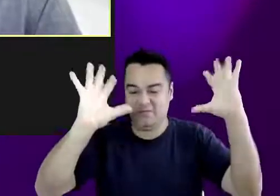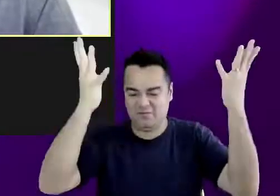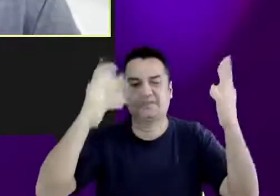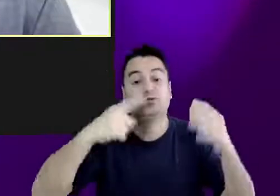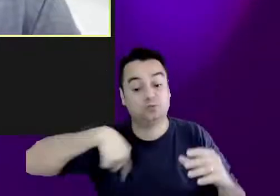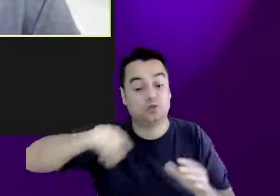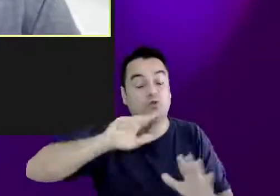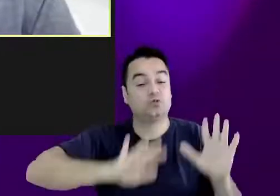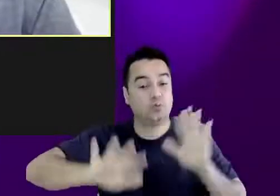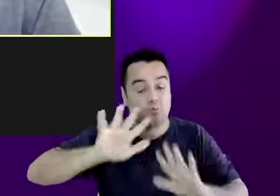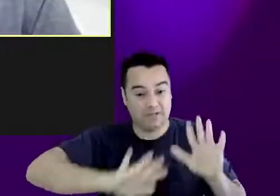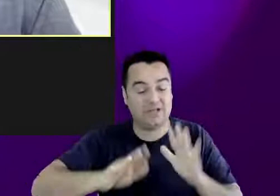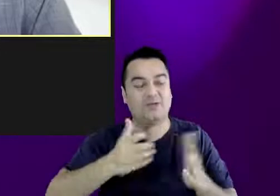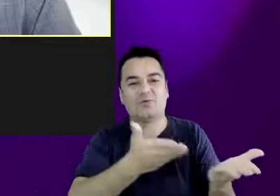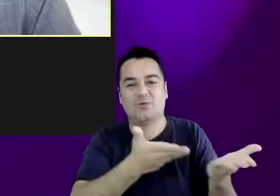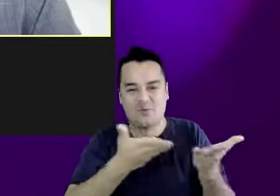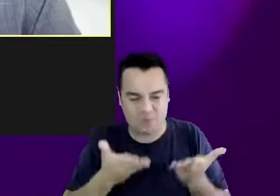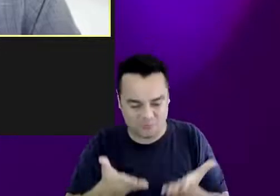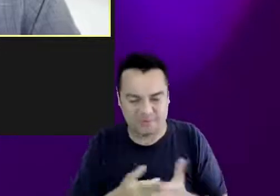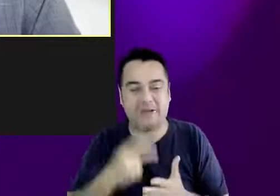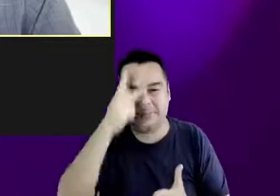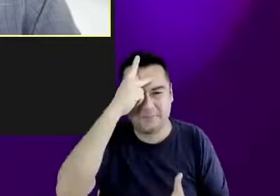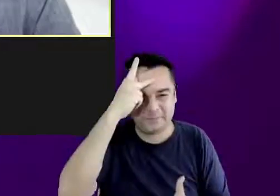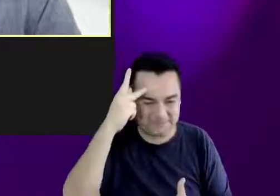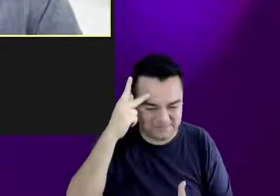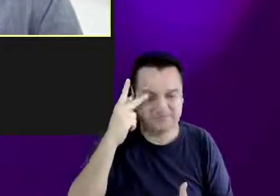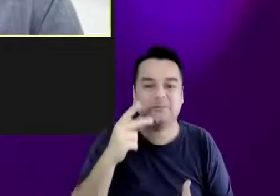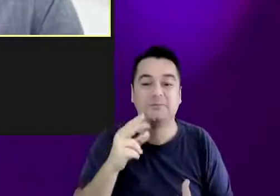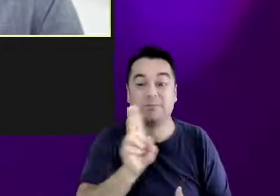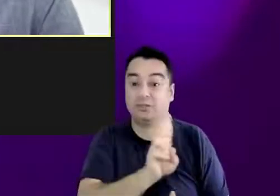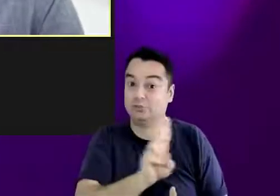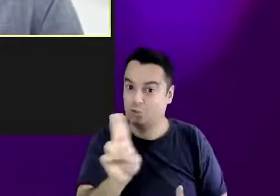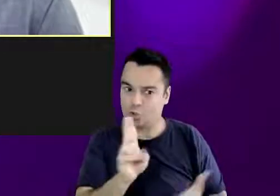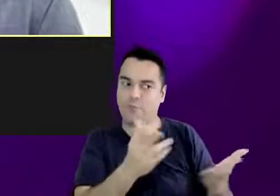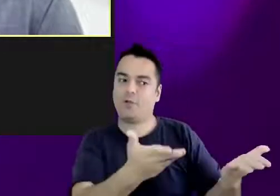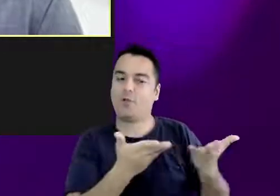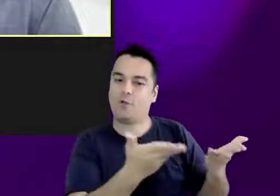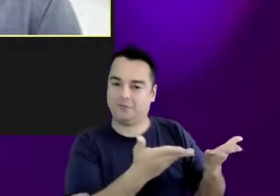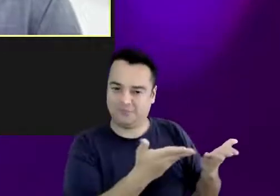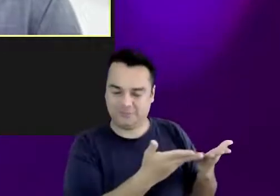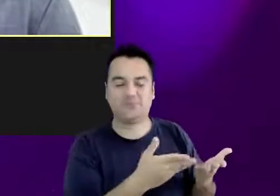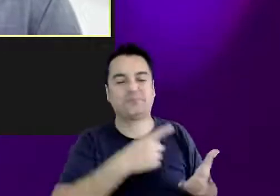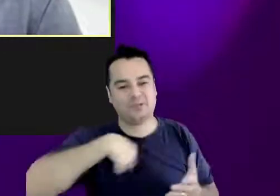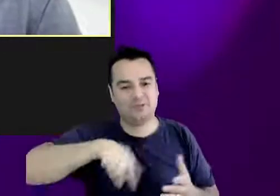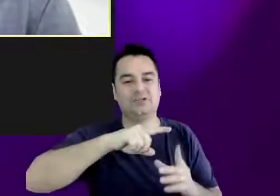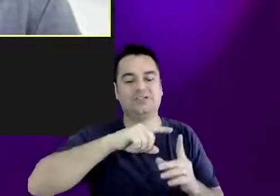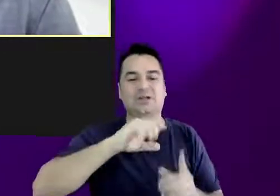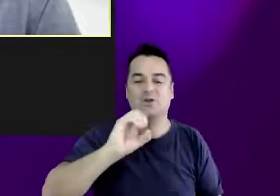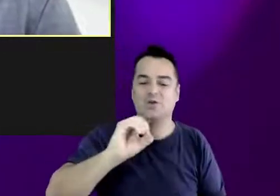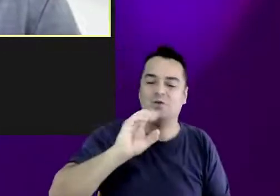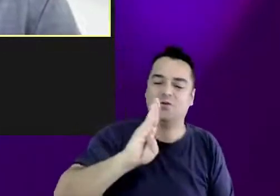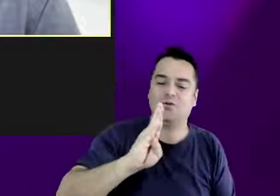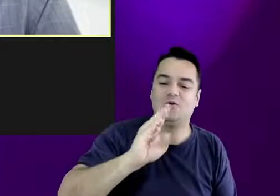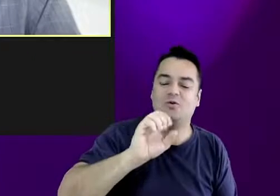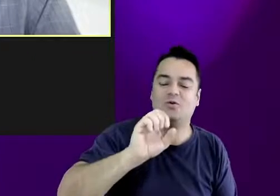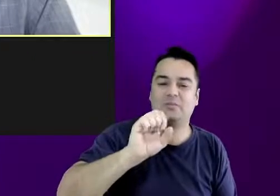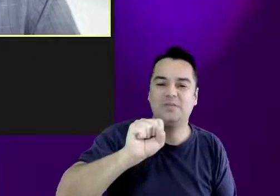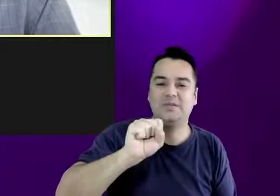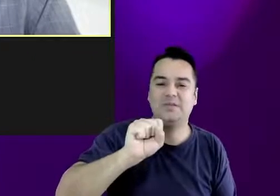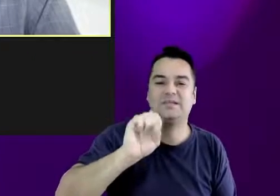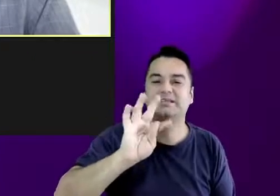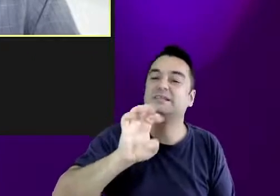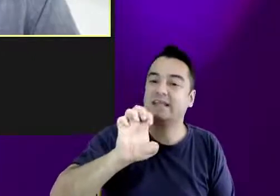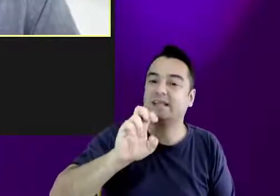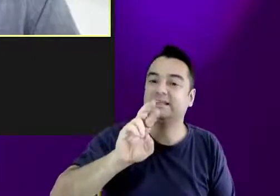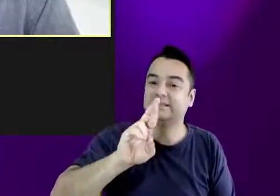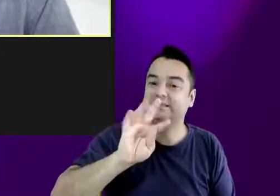de convidar pessoas de nomes, né? Estão falando de obstetrícia e ginecologia. Agora eu vou passar a palavra para a doutora Edna,